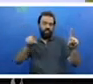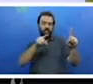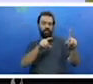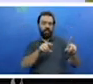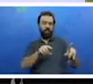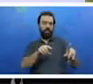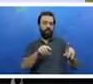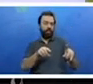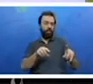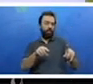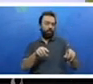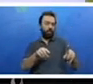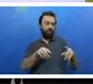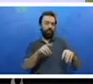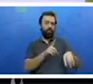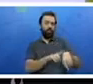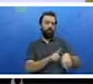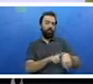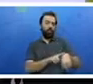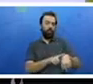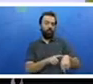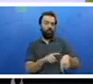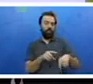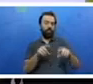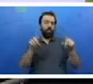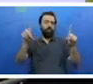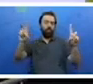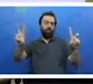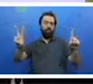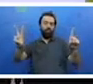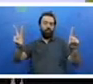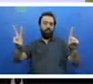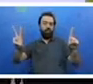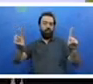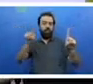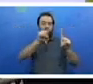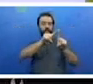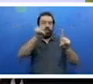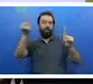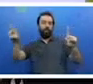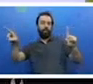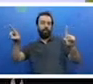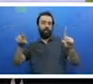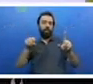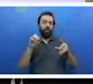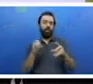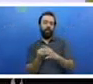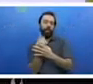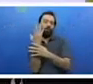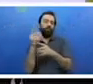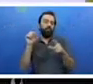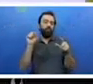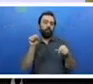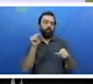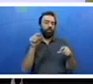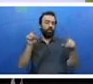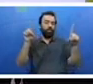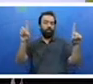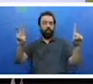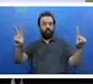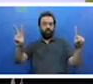aconteceu com a vazão? Ó? Lembra que a gente só pode multiplicar ou dividir. Do